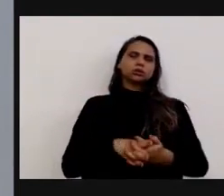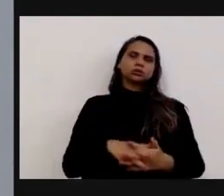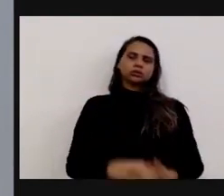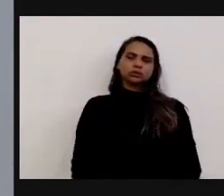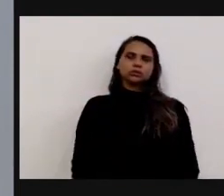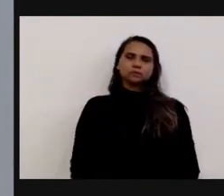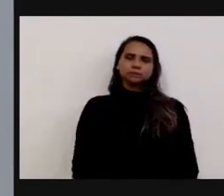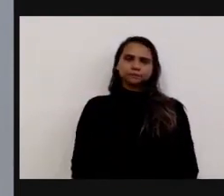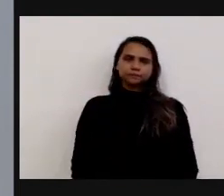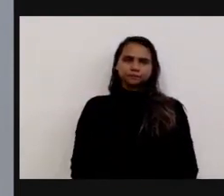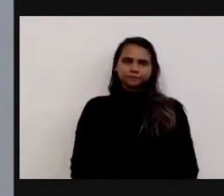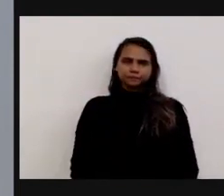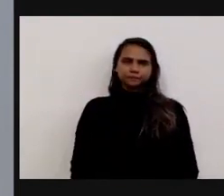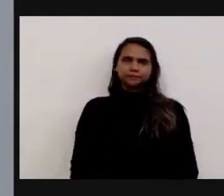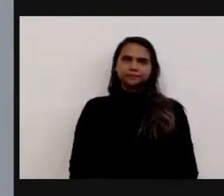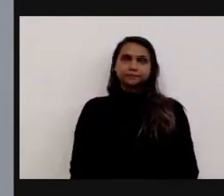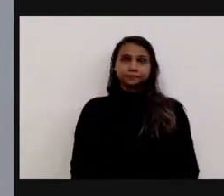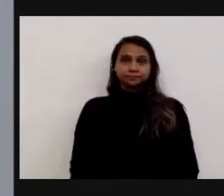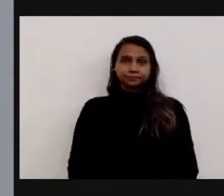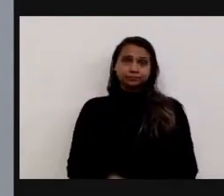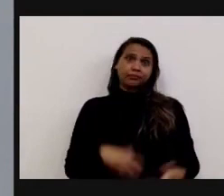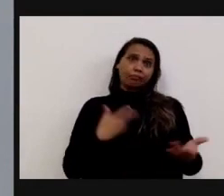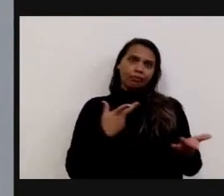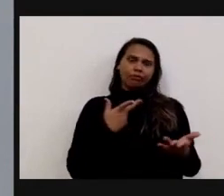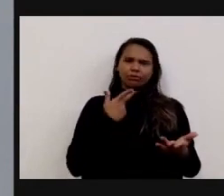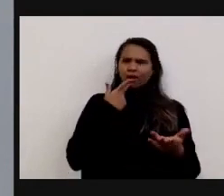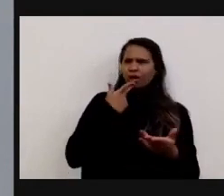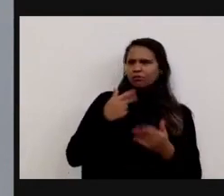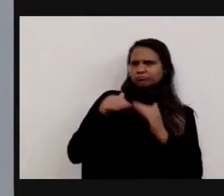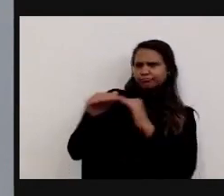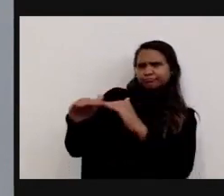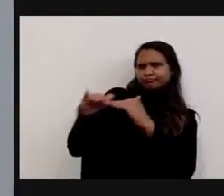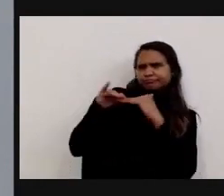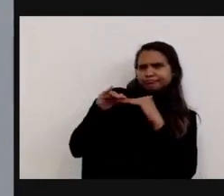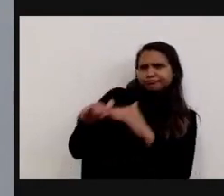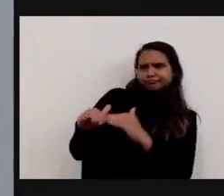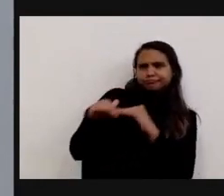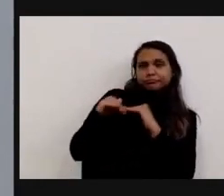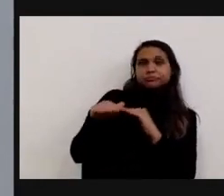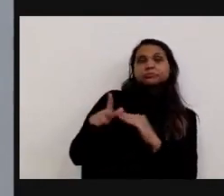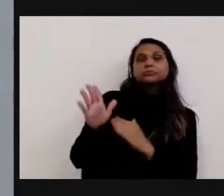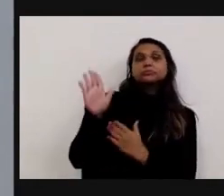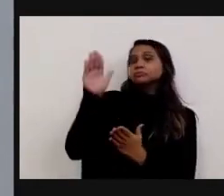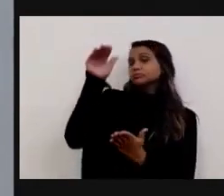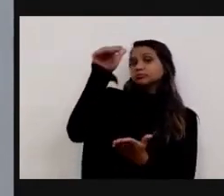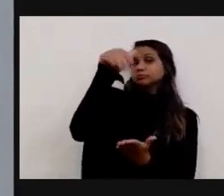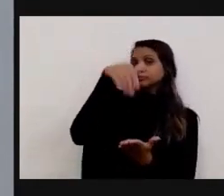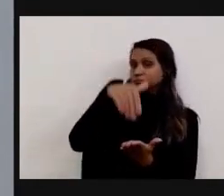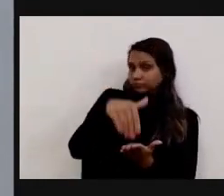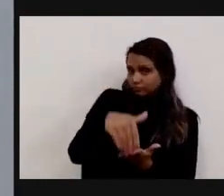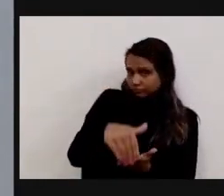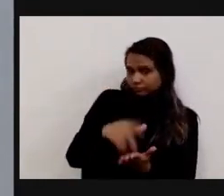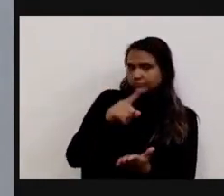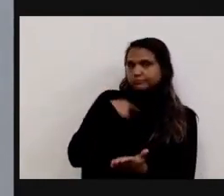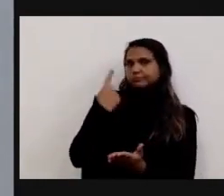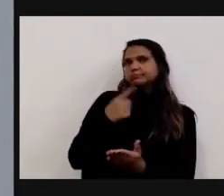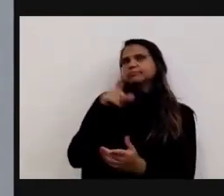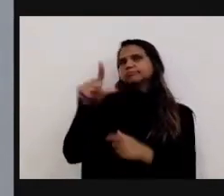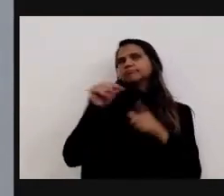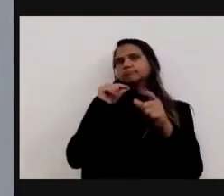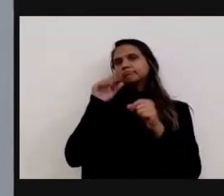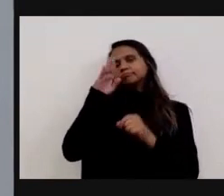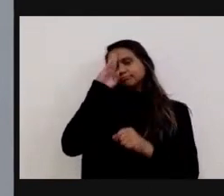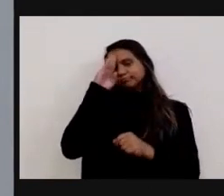e aí ficava aquele empurra empurra lá no final das contas a gente entrou né o laboratório entrou a gente pegou os principais